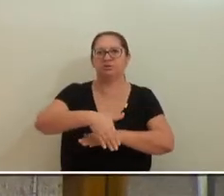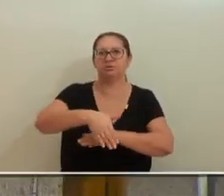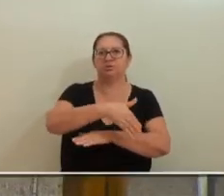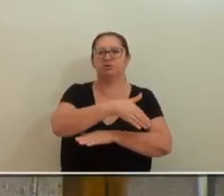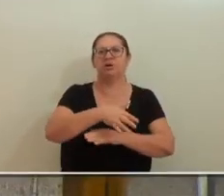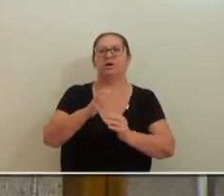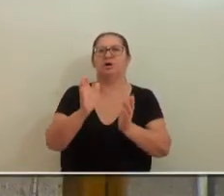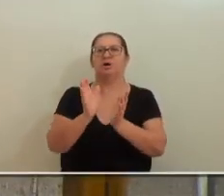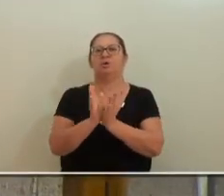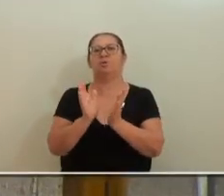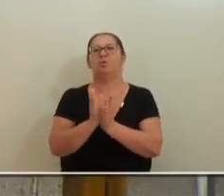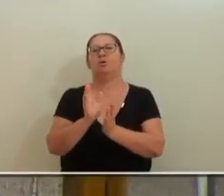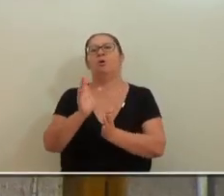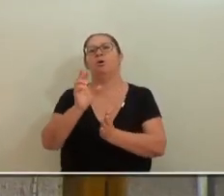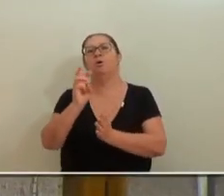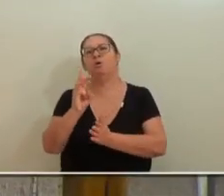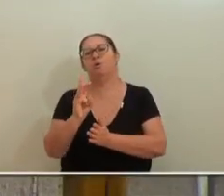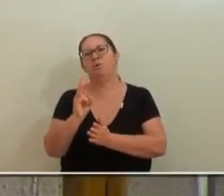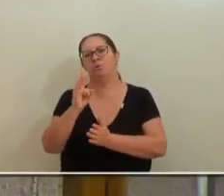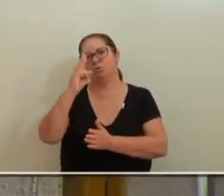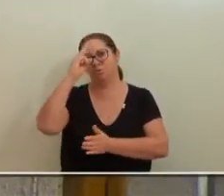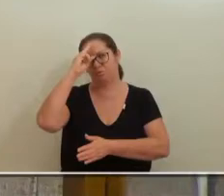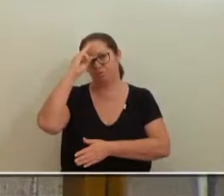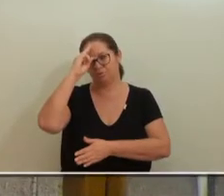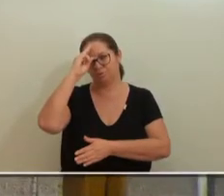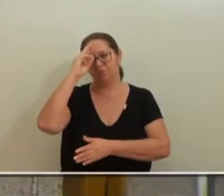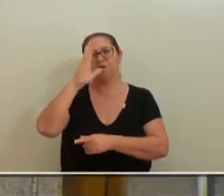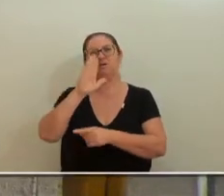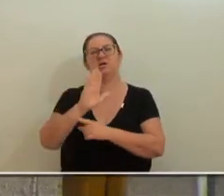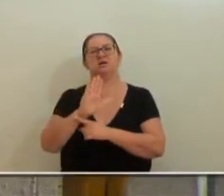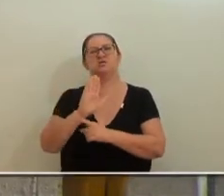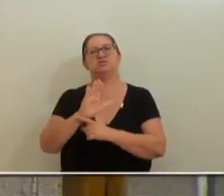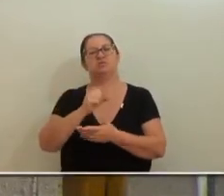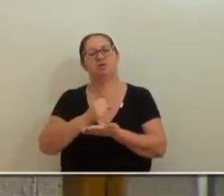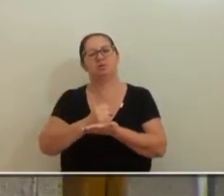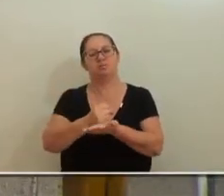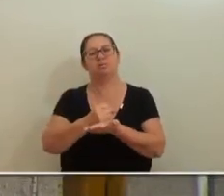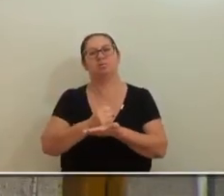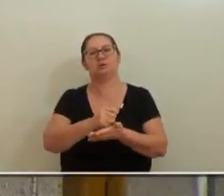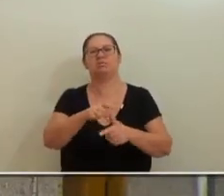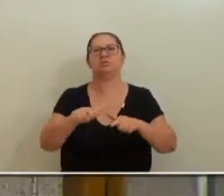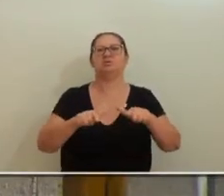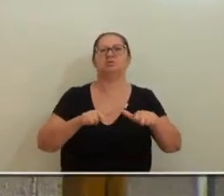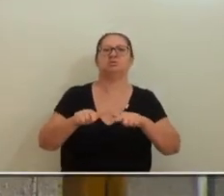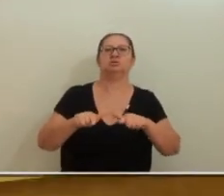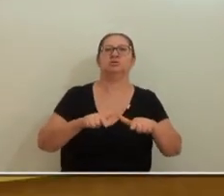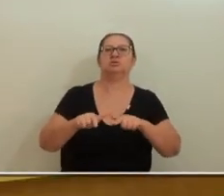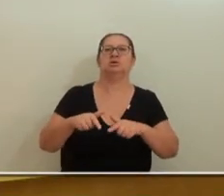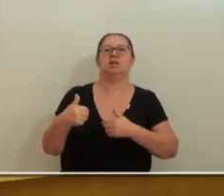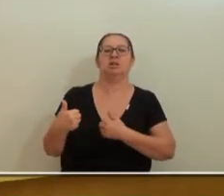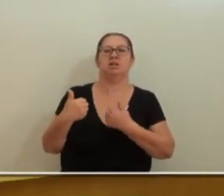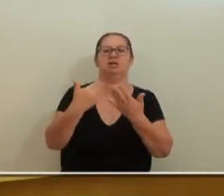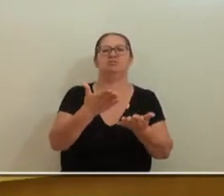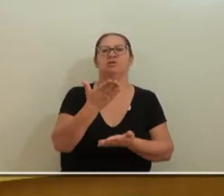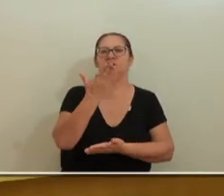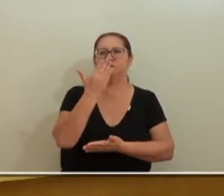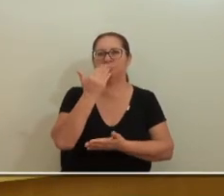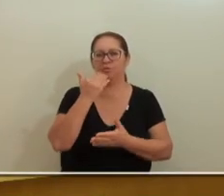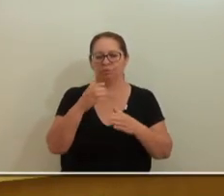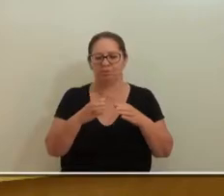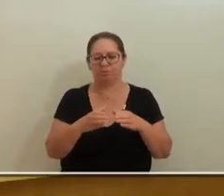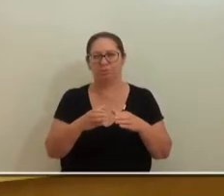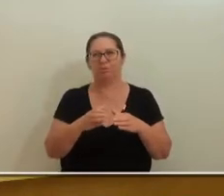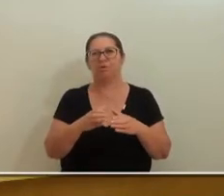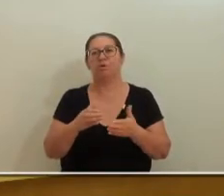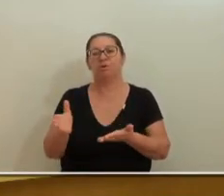Escoteiro Guaracá foi um dos grupos que contribuiu apoiando a esse trabalho, levando marmita, arrecadação de kits